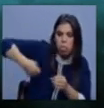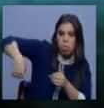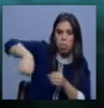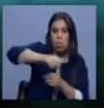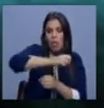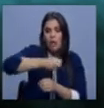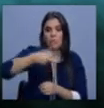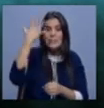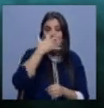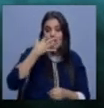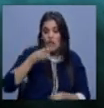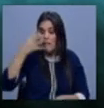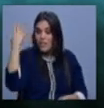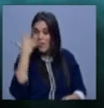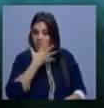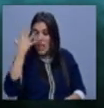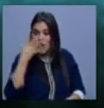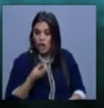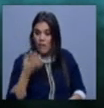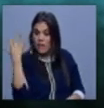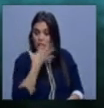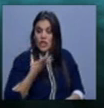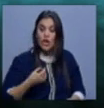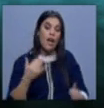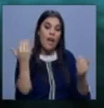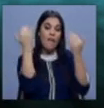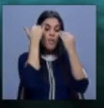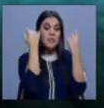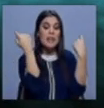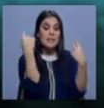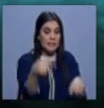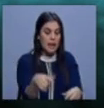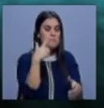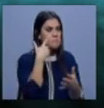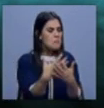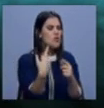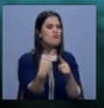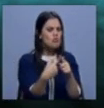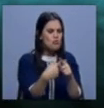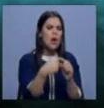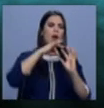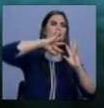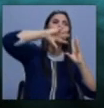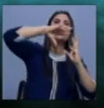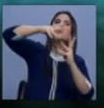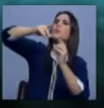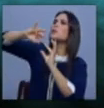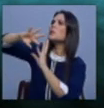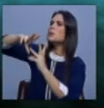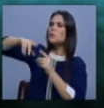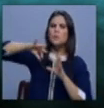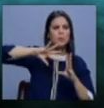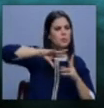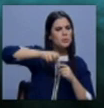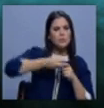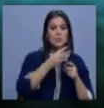dias e têm dados físicos particularmente interessantes. São planetas que são 30%